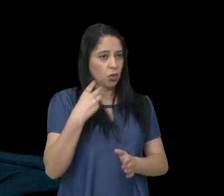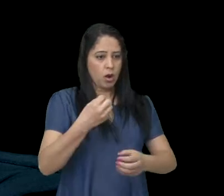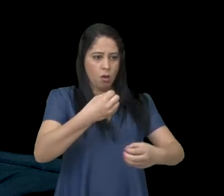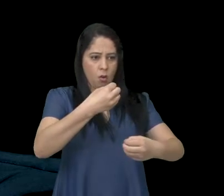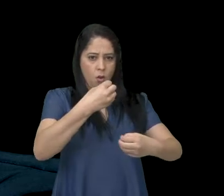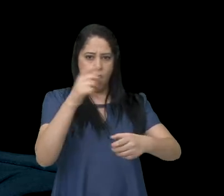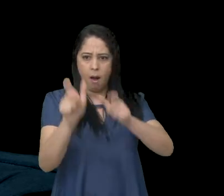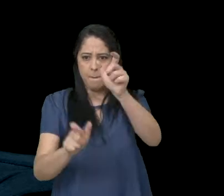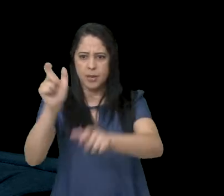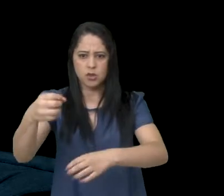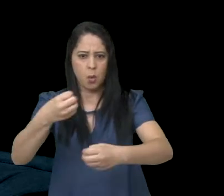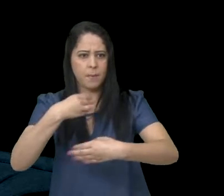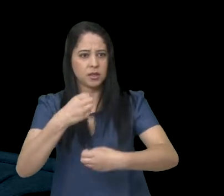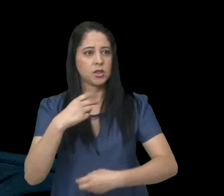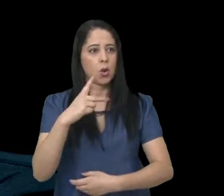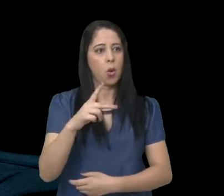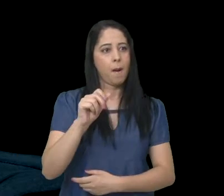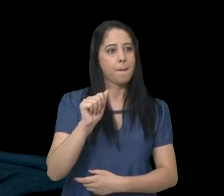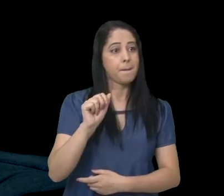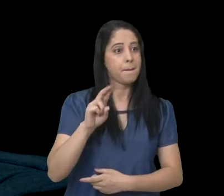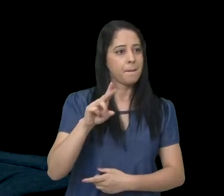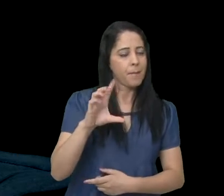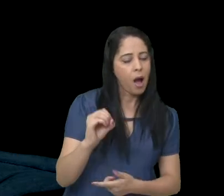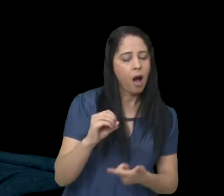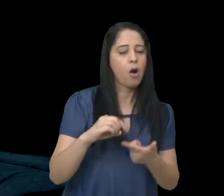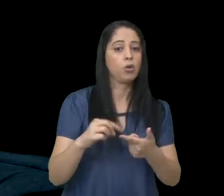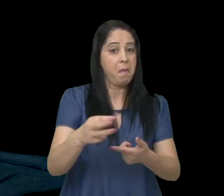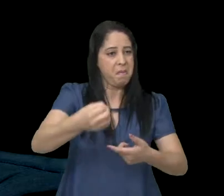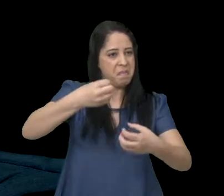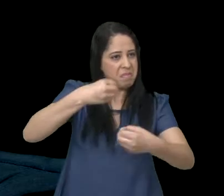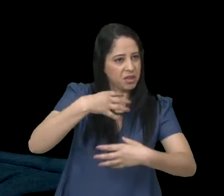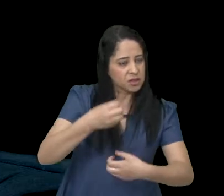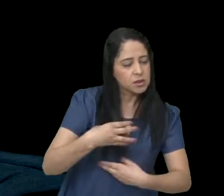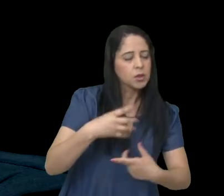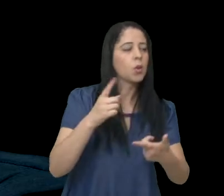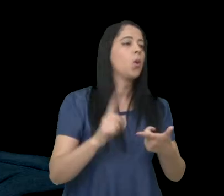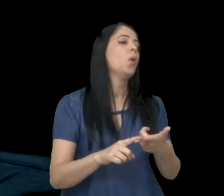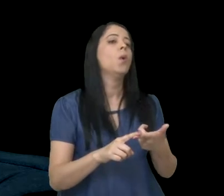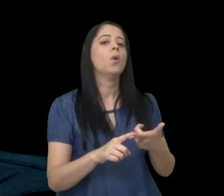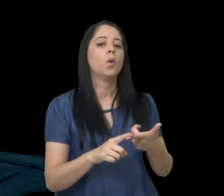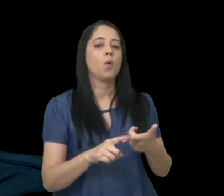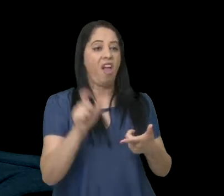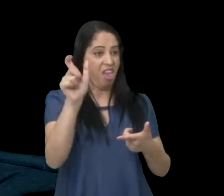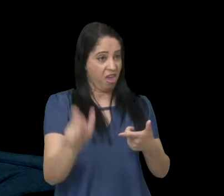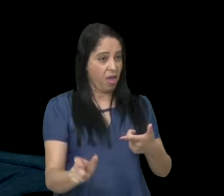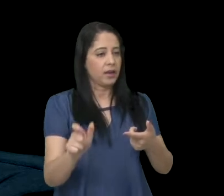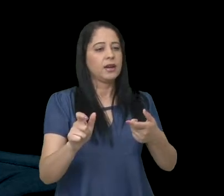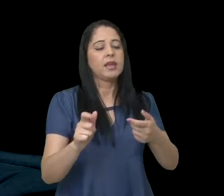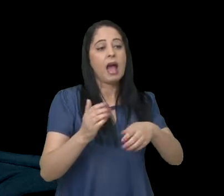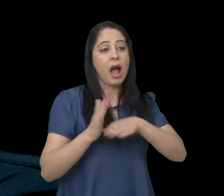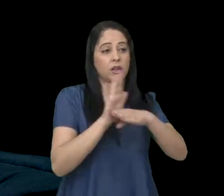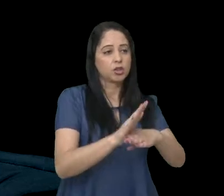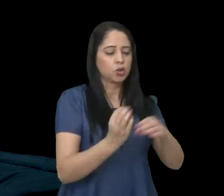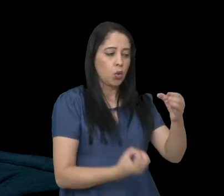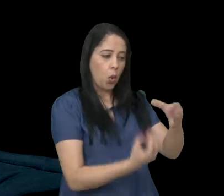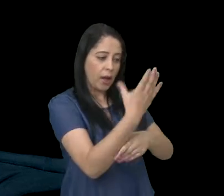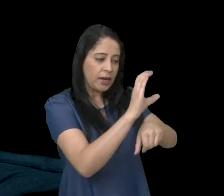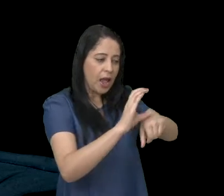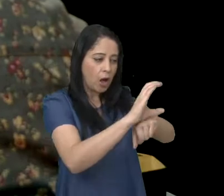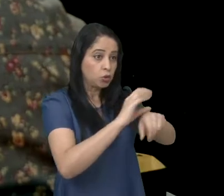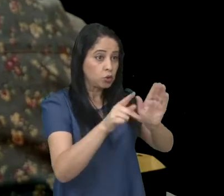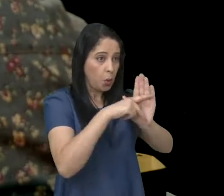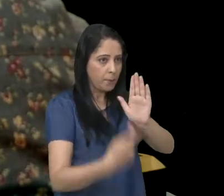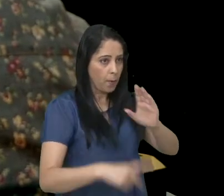Câmara, né? Luiz Paulo Costa era uma referência, foi ele que ajudou a elaborar muito a Constituição aqui da